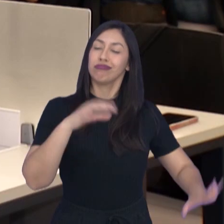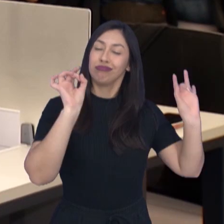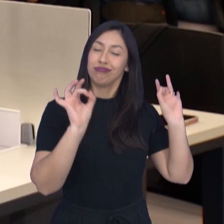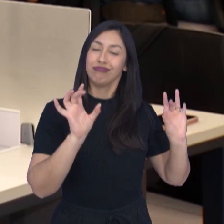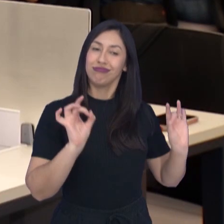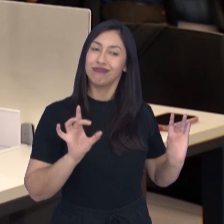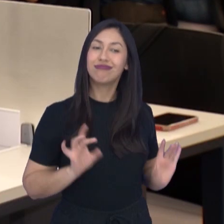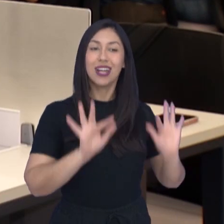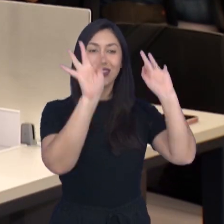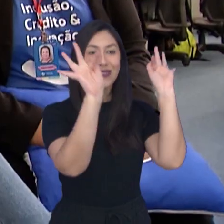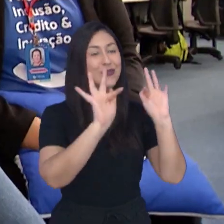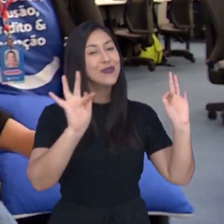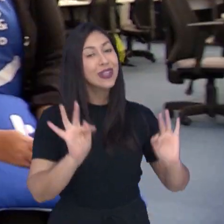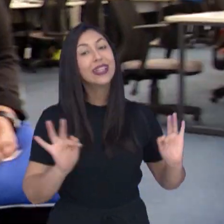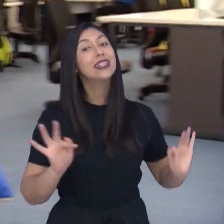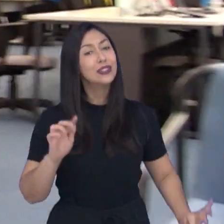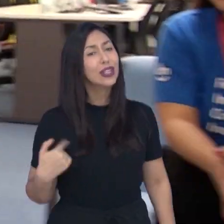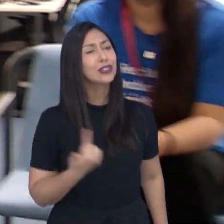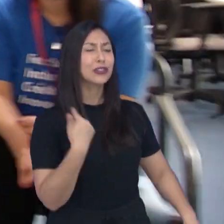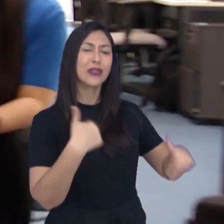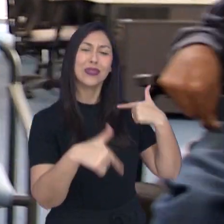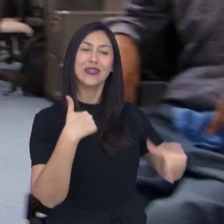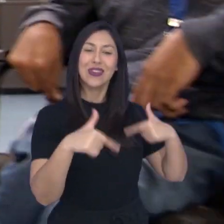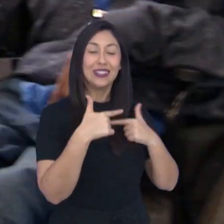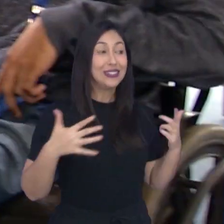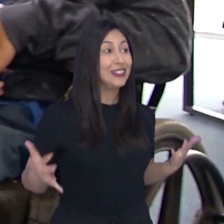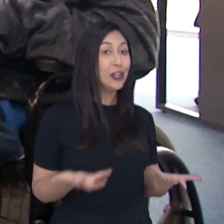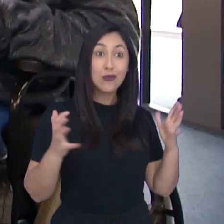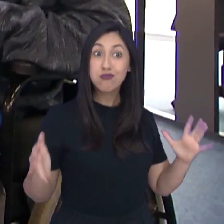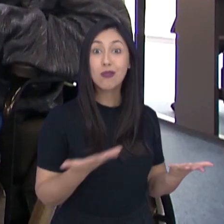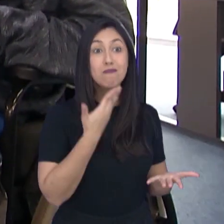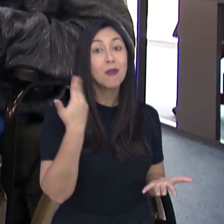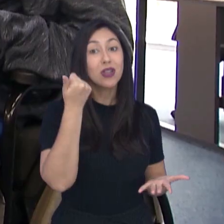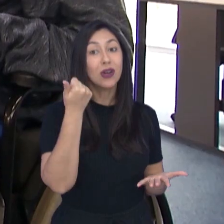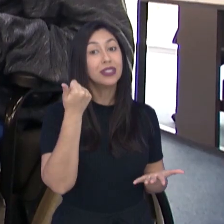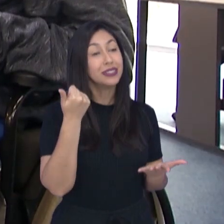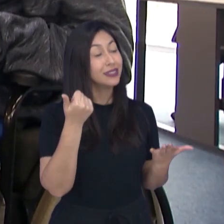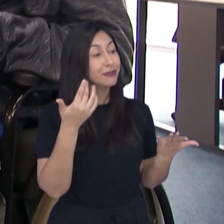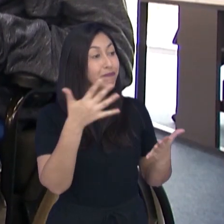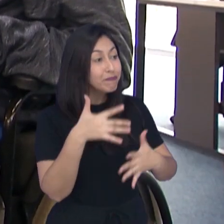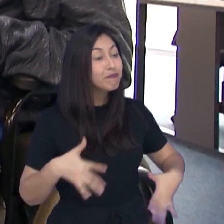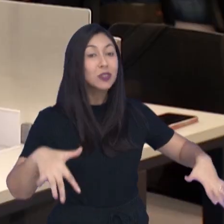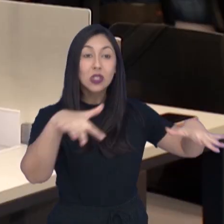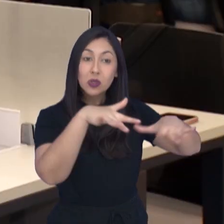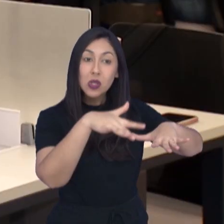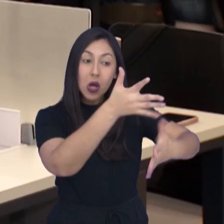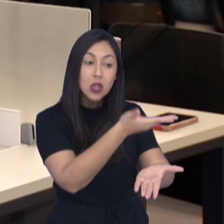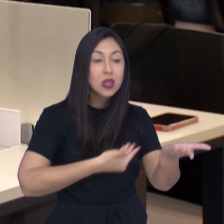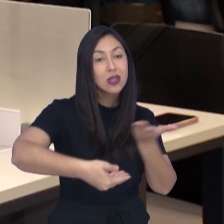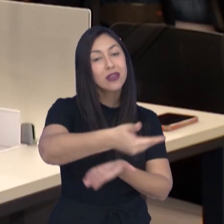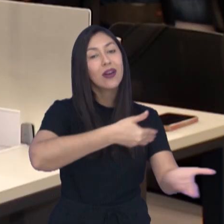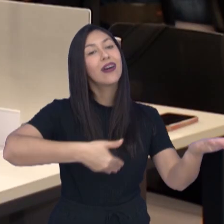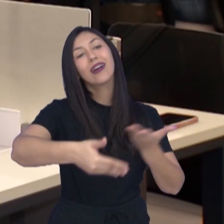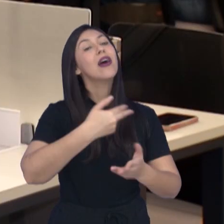se sentem felizes, né? A gente trabalha com mais vontade, é mais produtiva e tudo isso é uma troca, né? Eu acho que é dessa